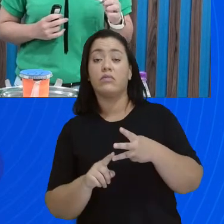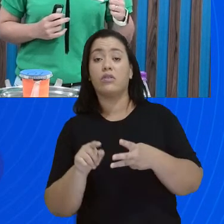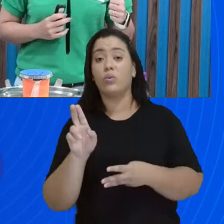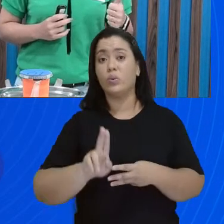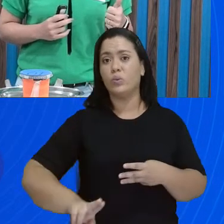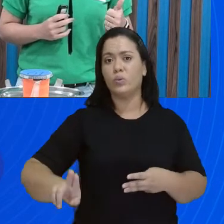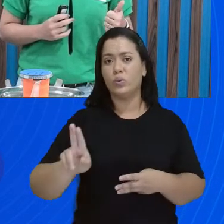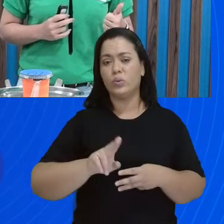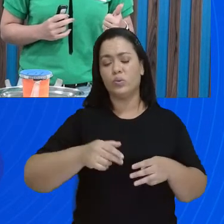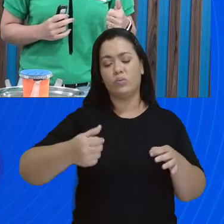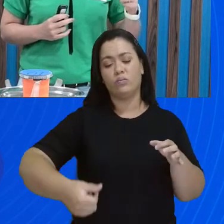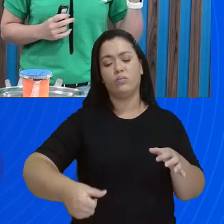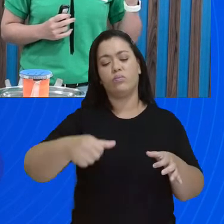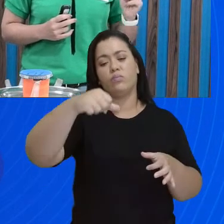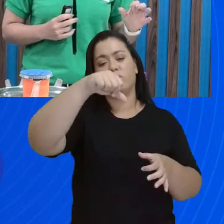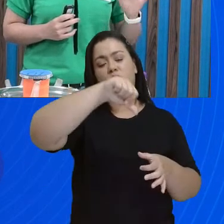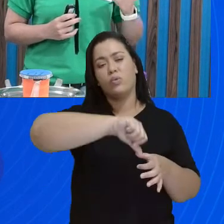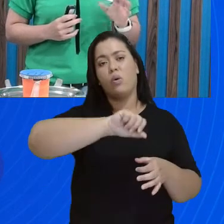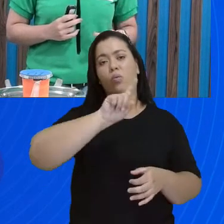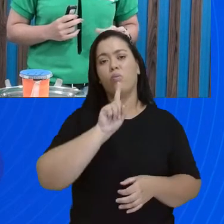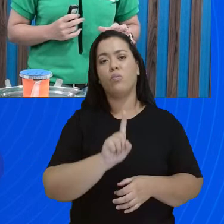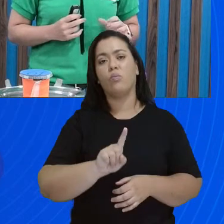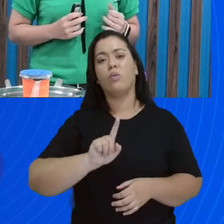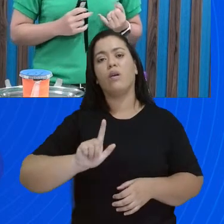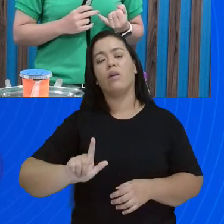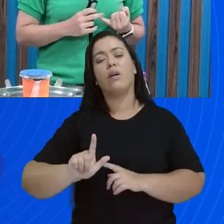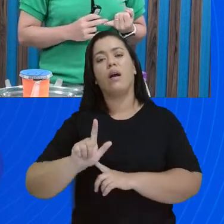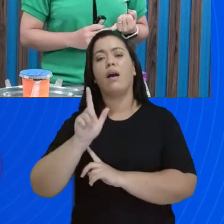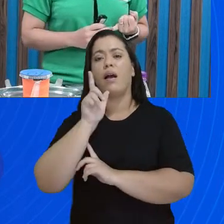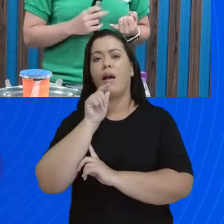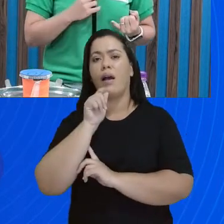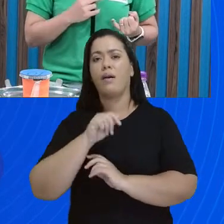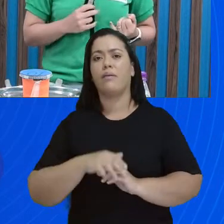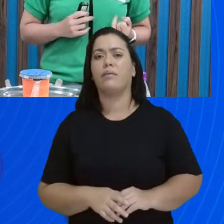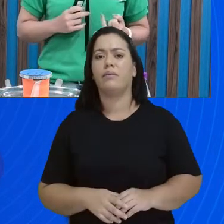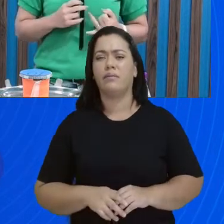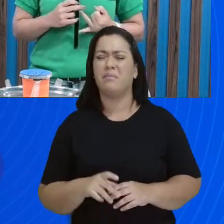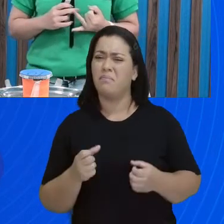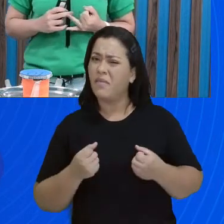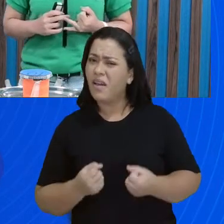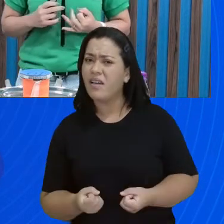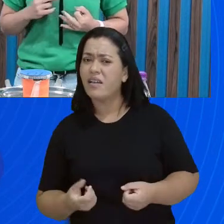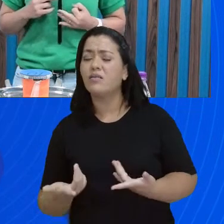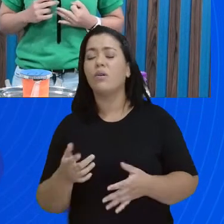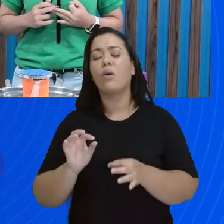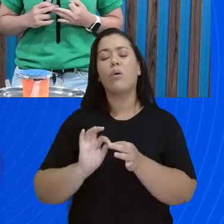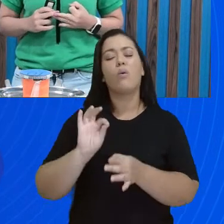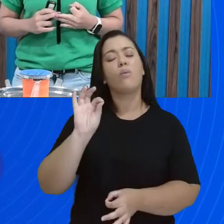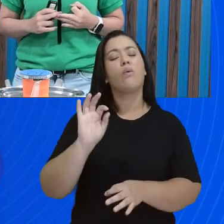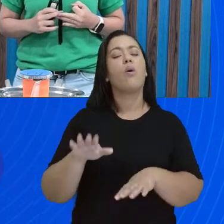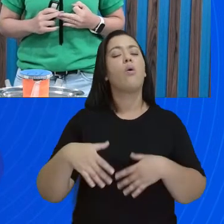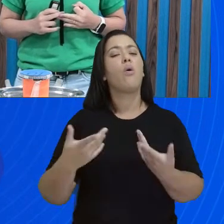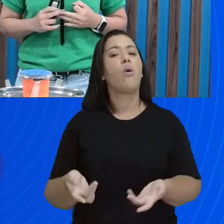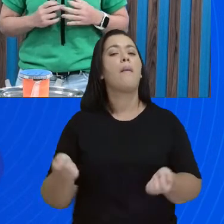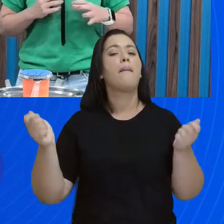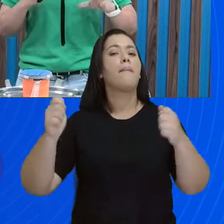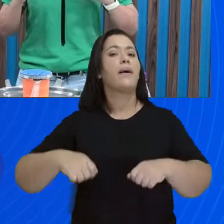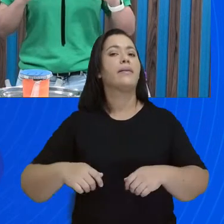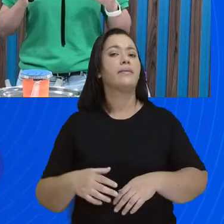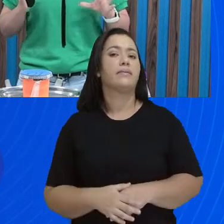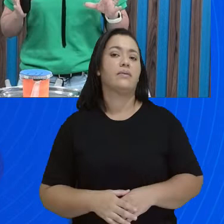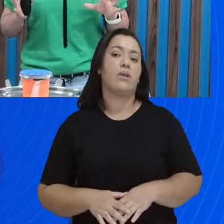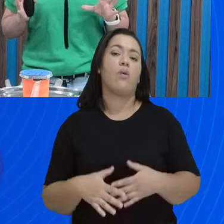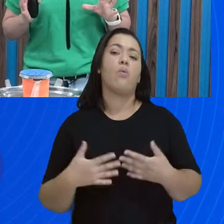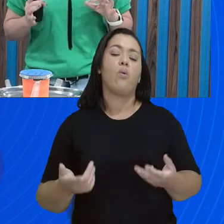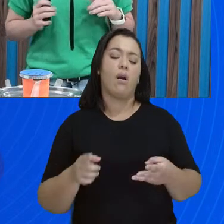utilizando quando ela está medindo ali 1 litro de água? Será que é a massa, o comprimento ou a capacidade? Qual